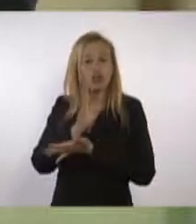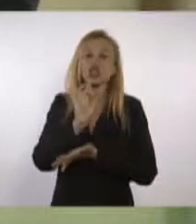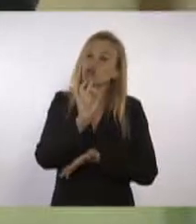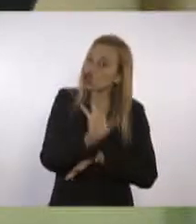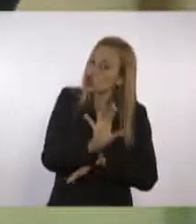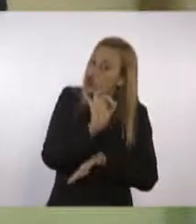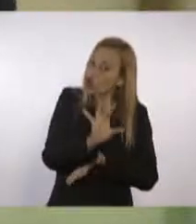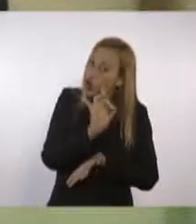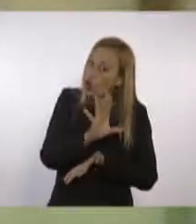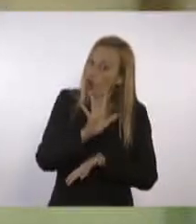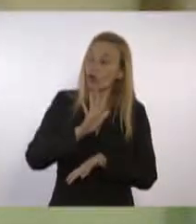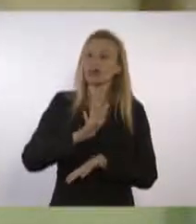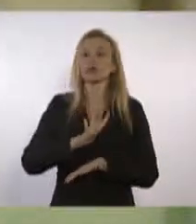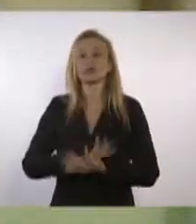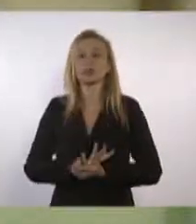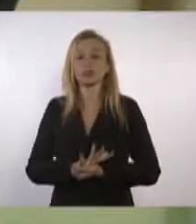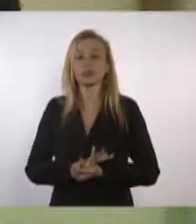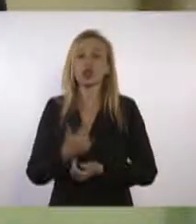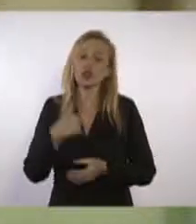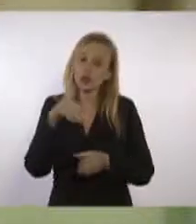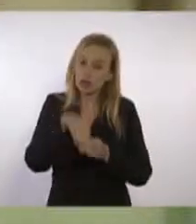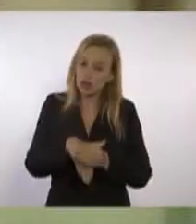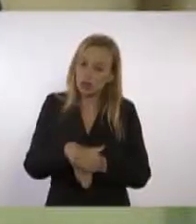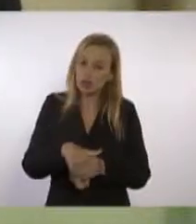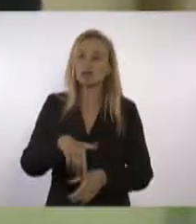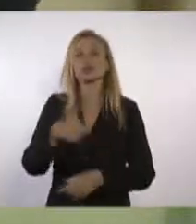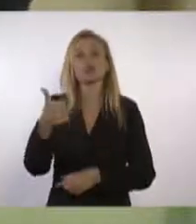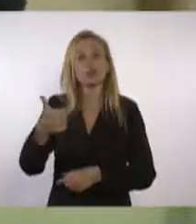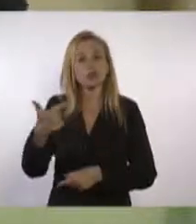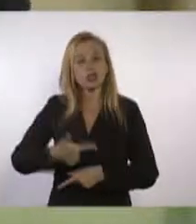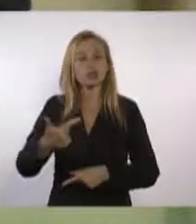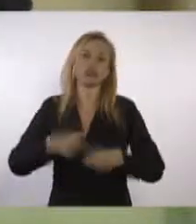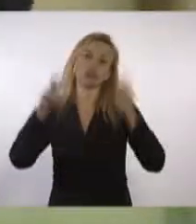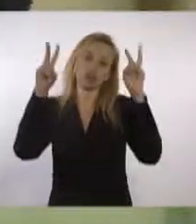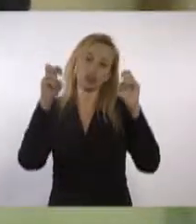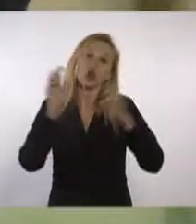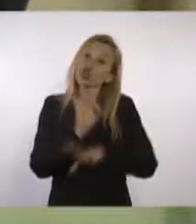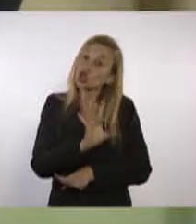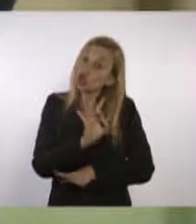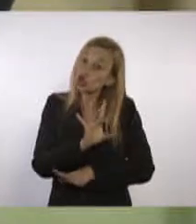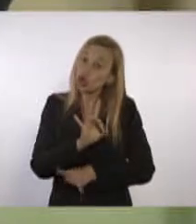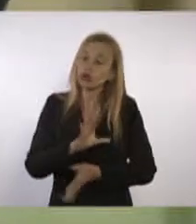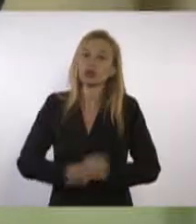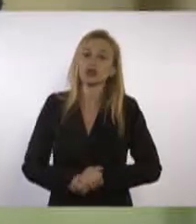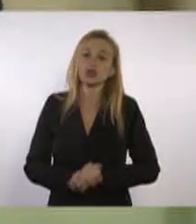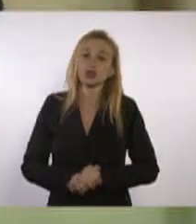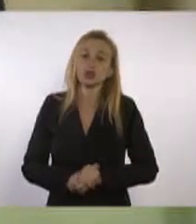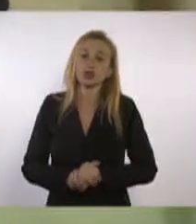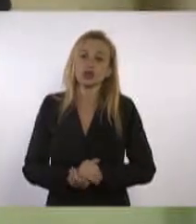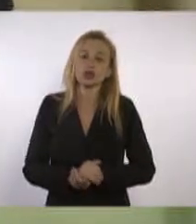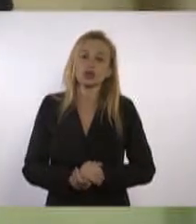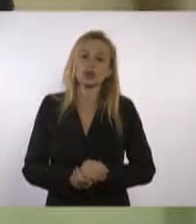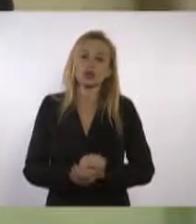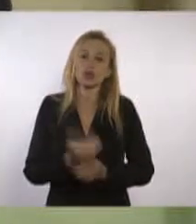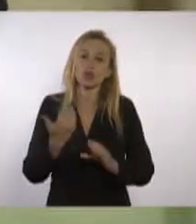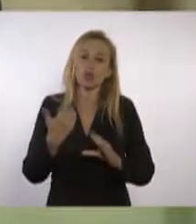somente, e vou botar em votação a segunda questão, somente o envio do